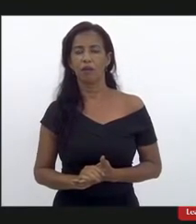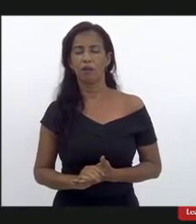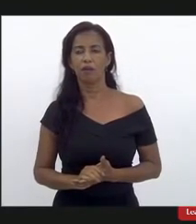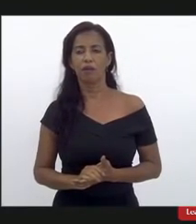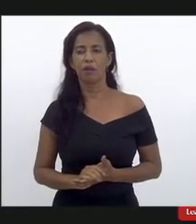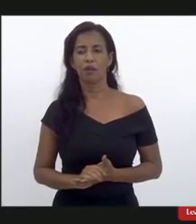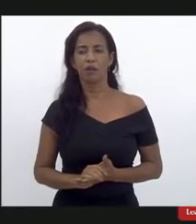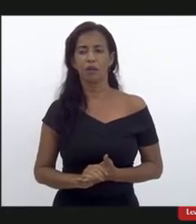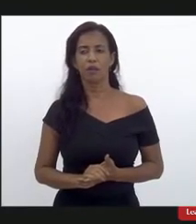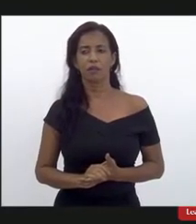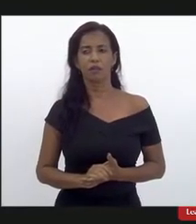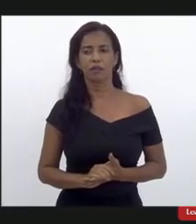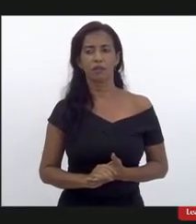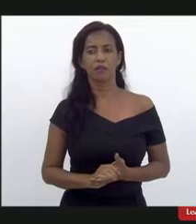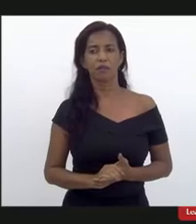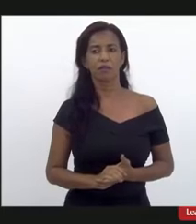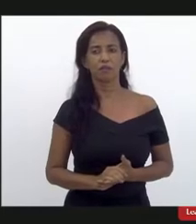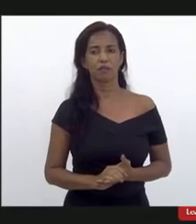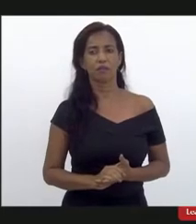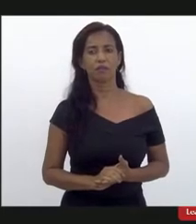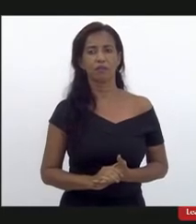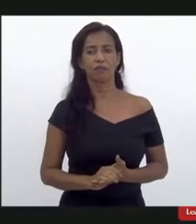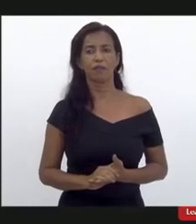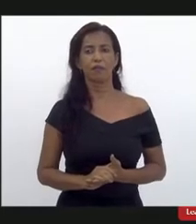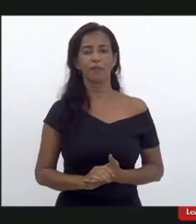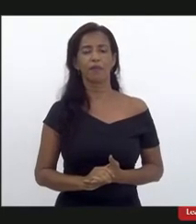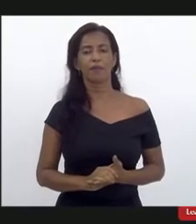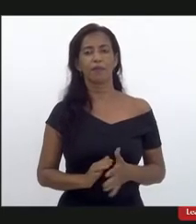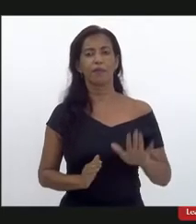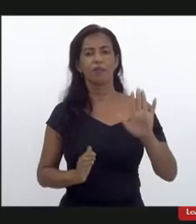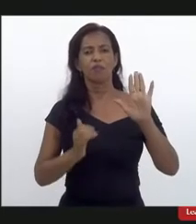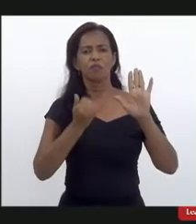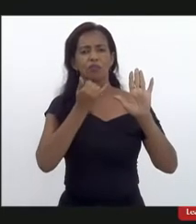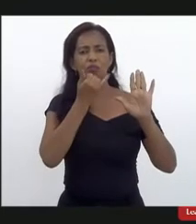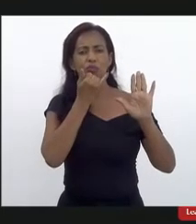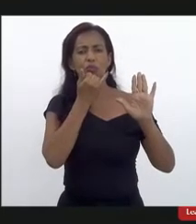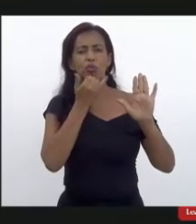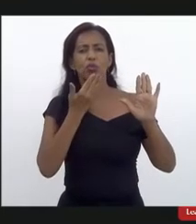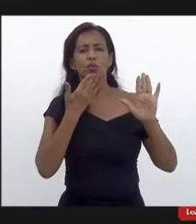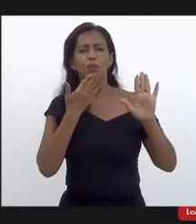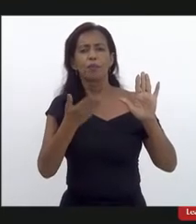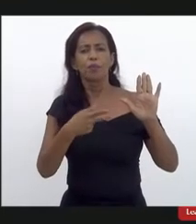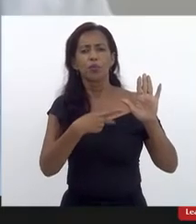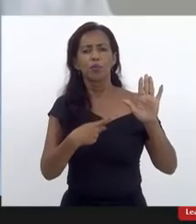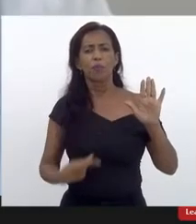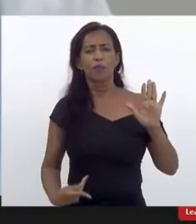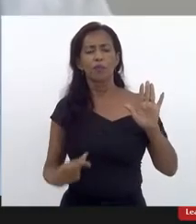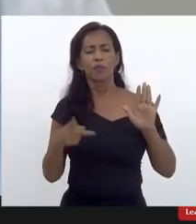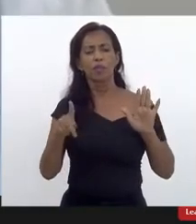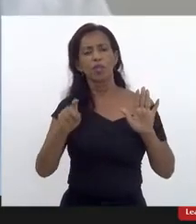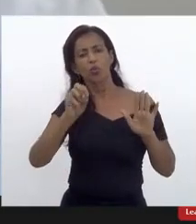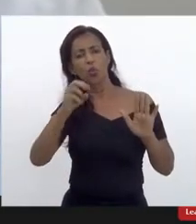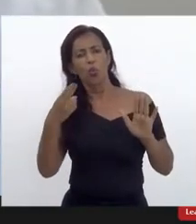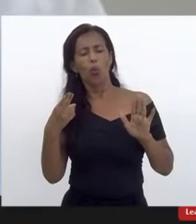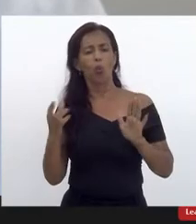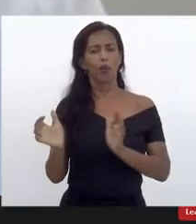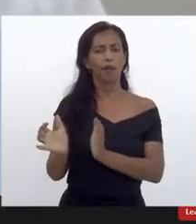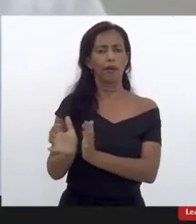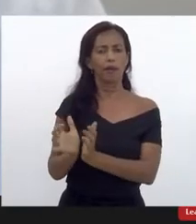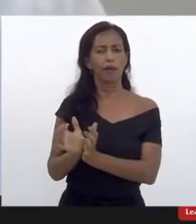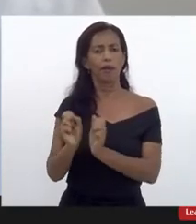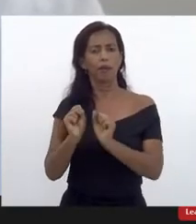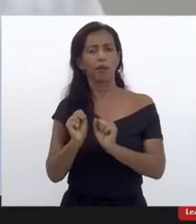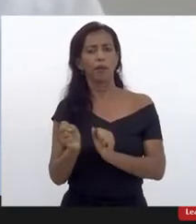Oi, desculpa, deputado Valdec. Não, desculpe, Rodrigo, é só para pedir ao presidente Carrilho ou alguém da sua equipe que